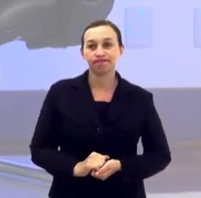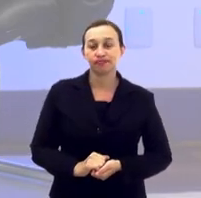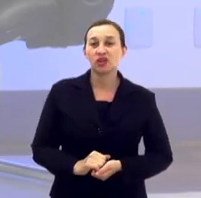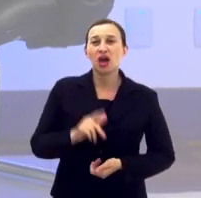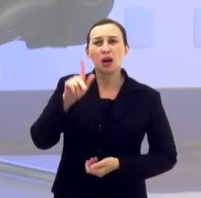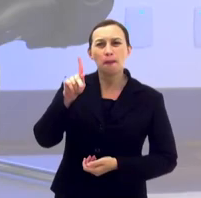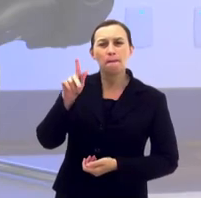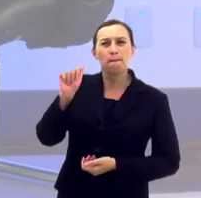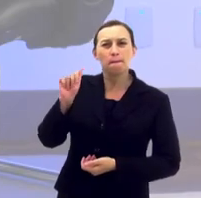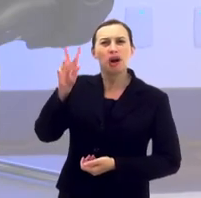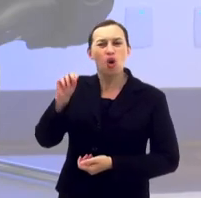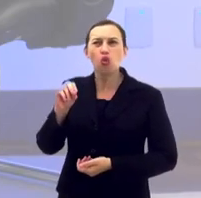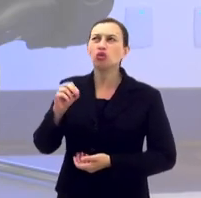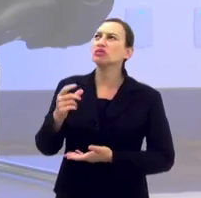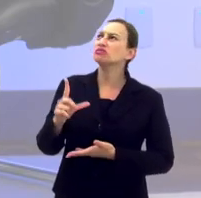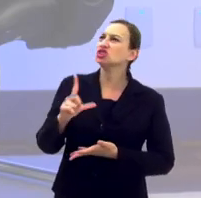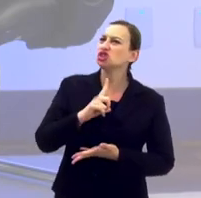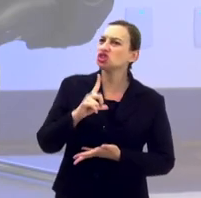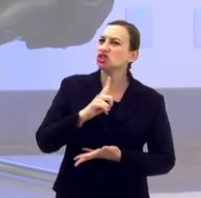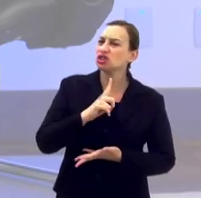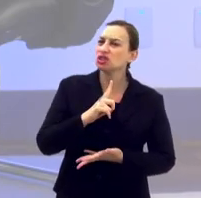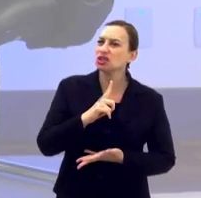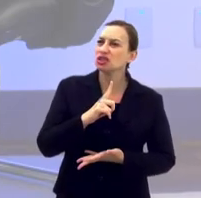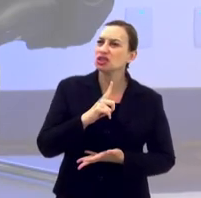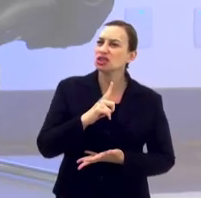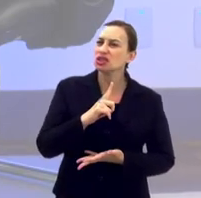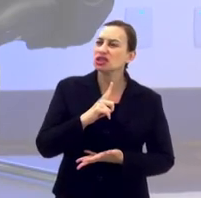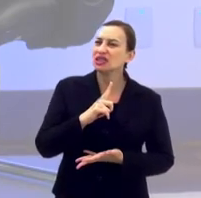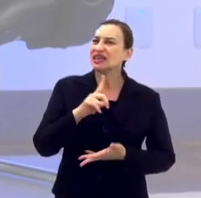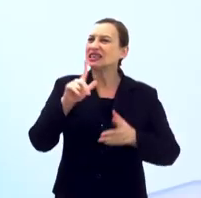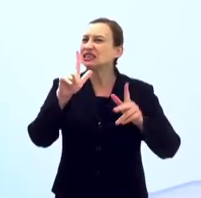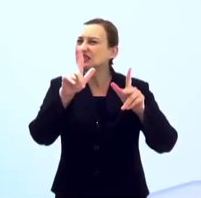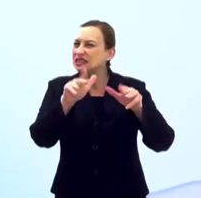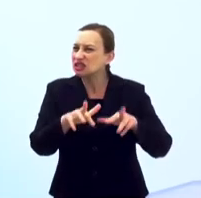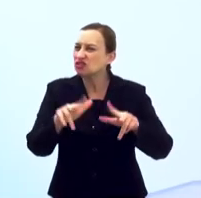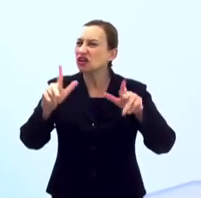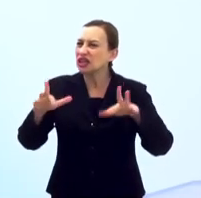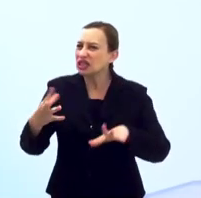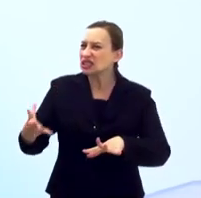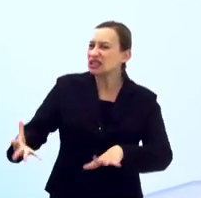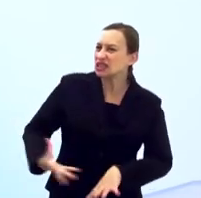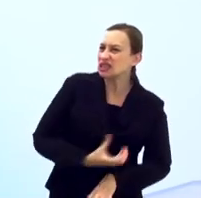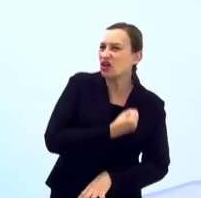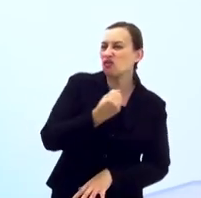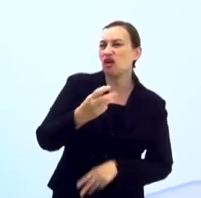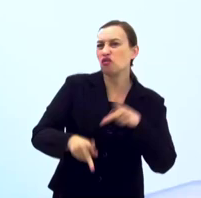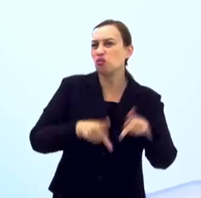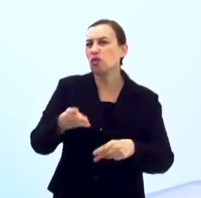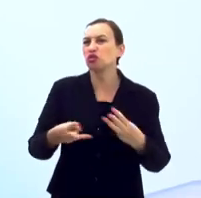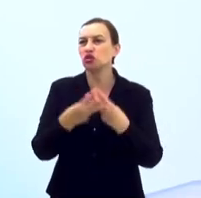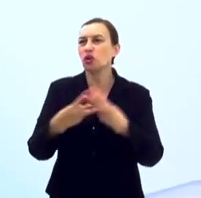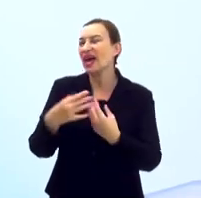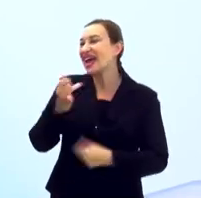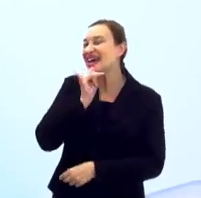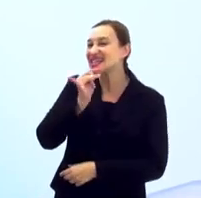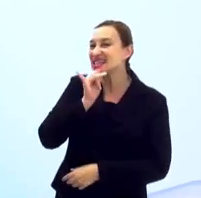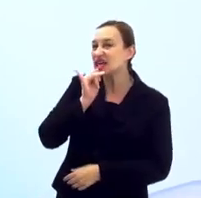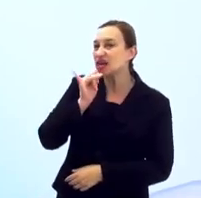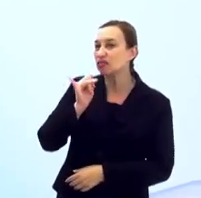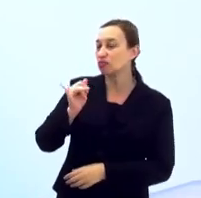mais. Paulo, existiu alguma diferença que salvasse um judeu, um